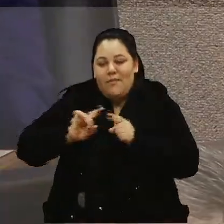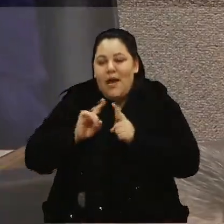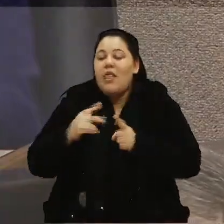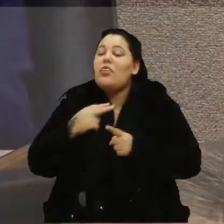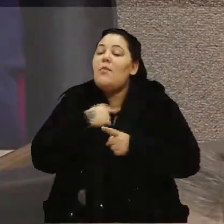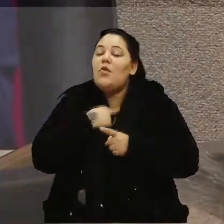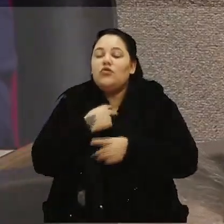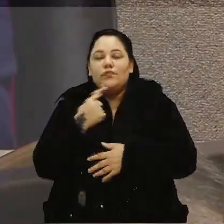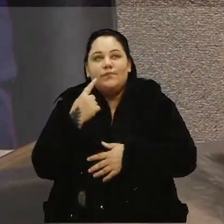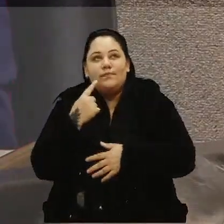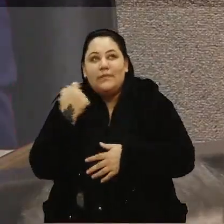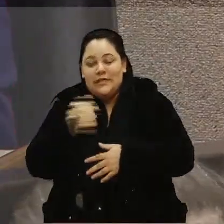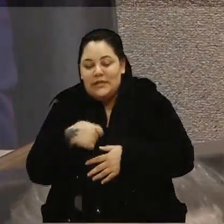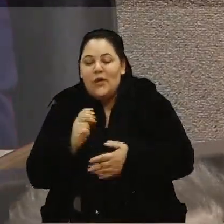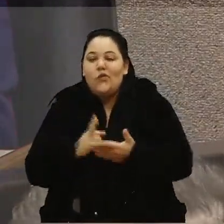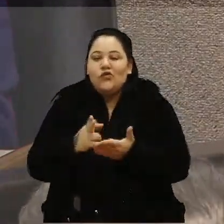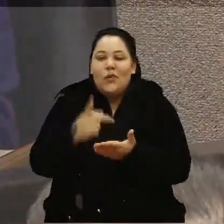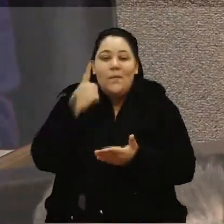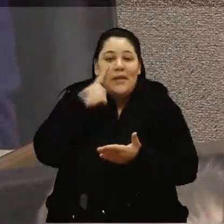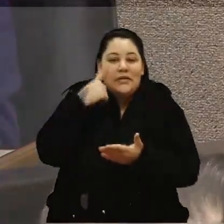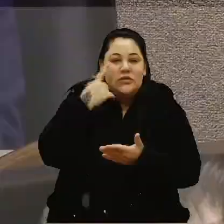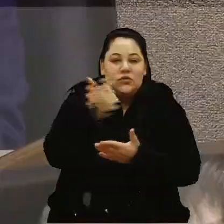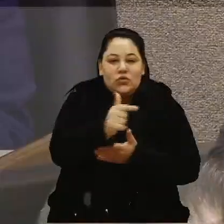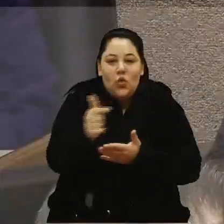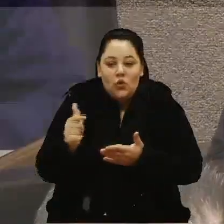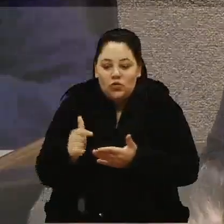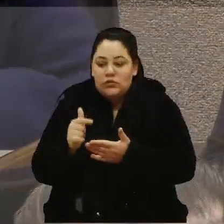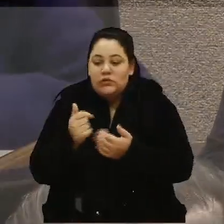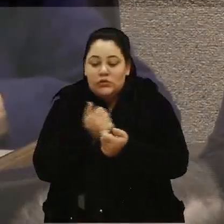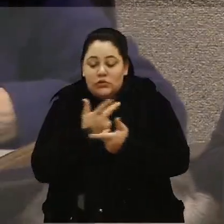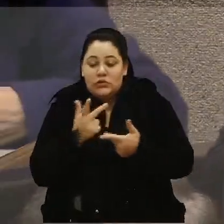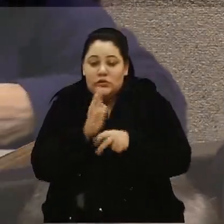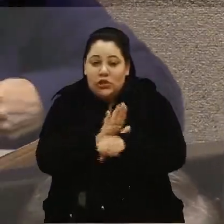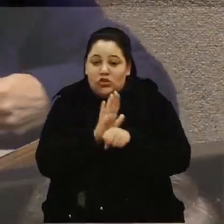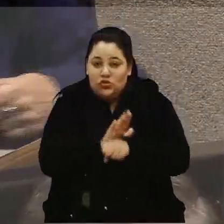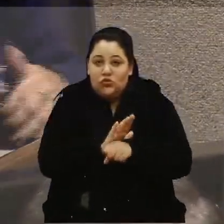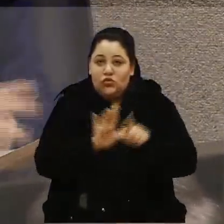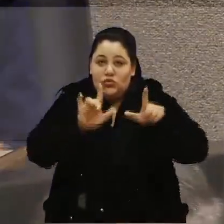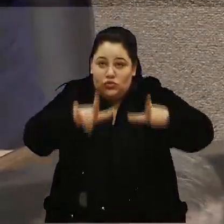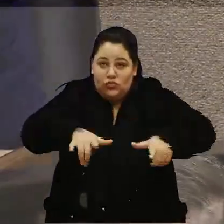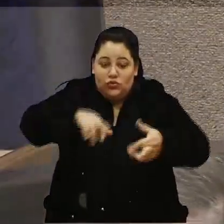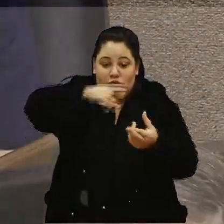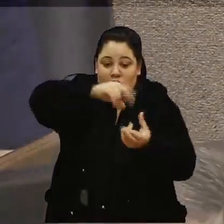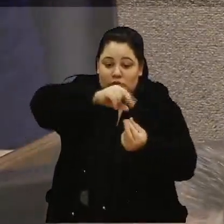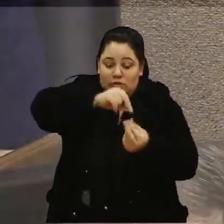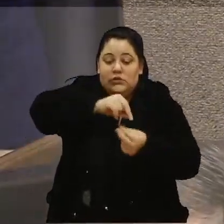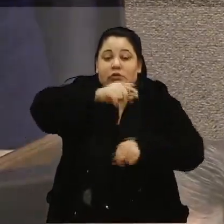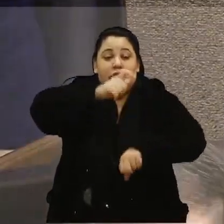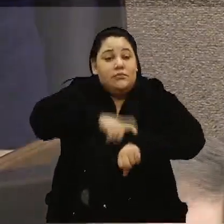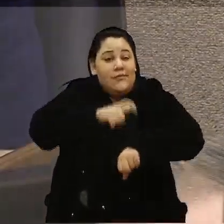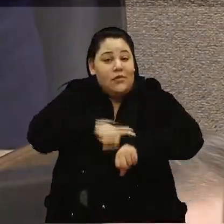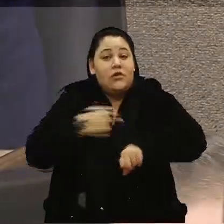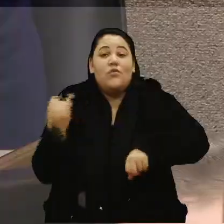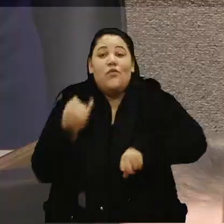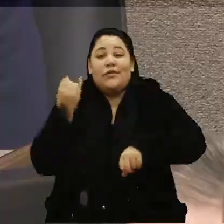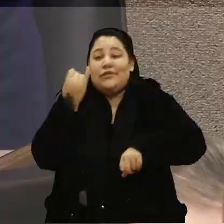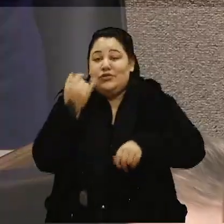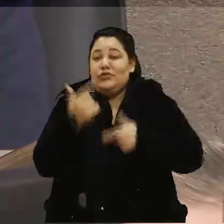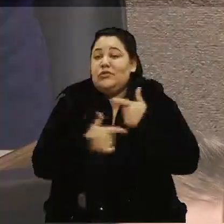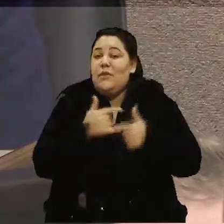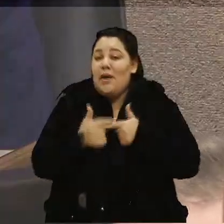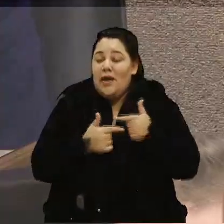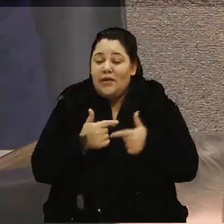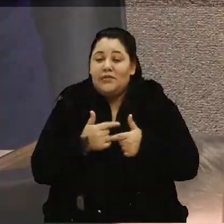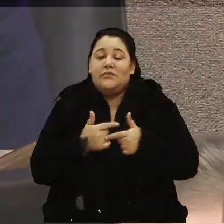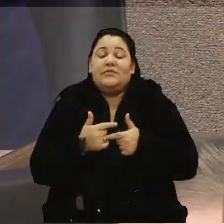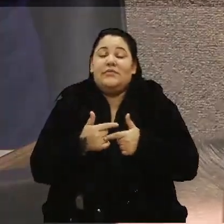de pensar em outras situações que auxiliem as reciclagens nesse importante processo, né, da